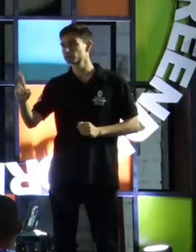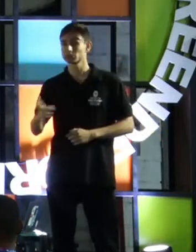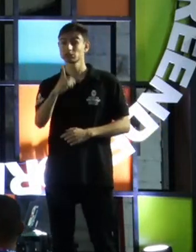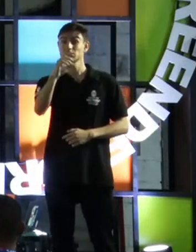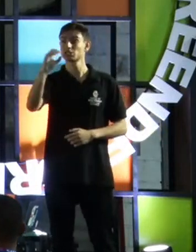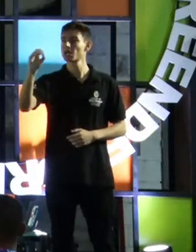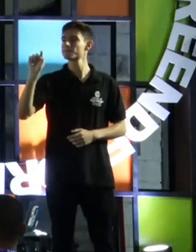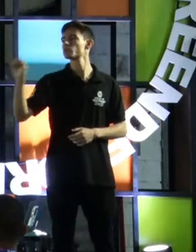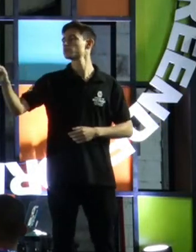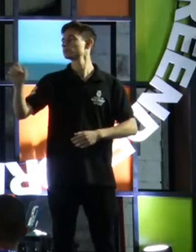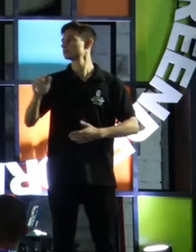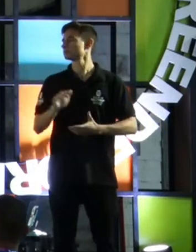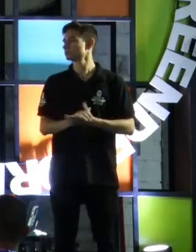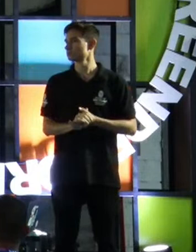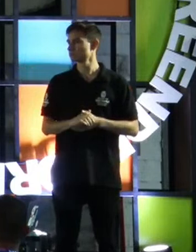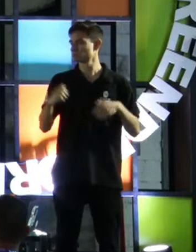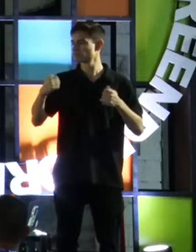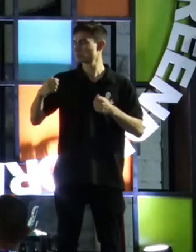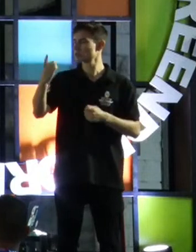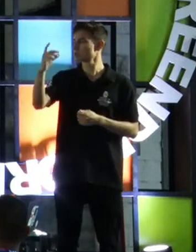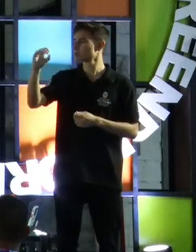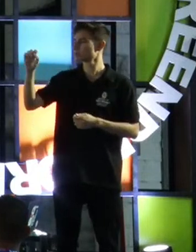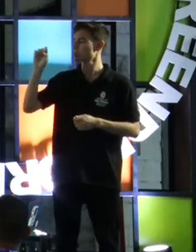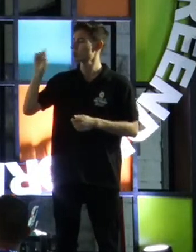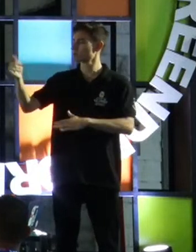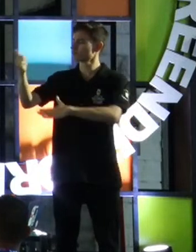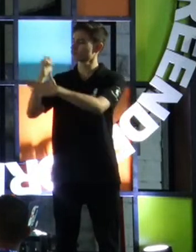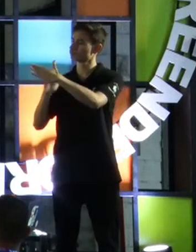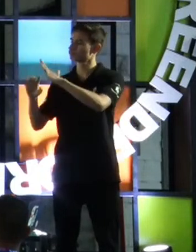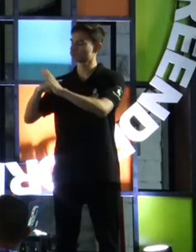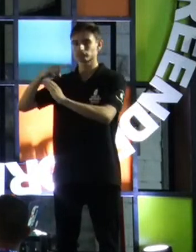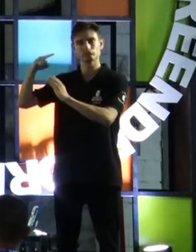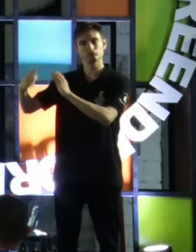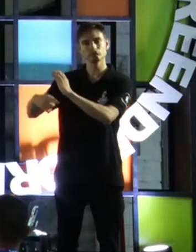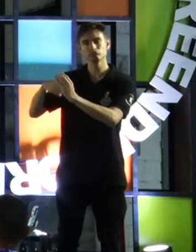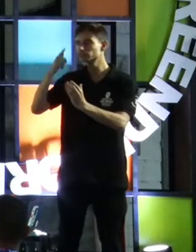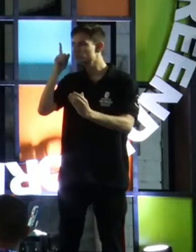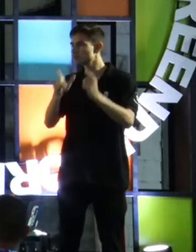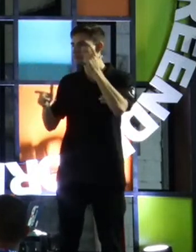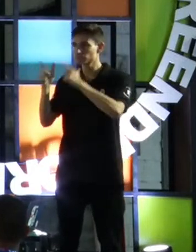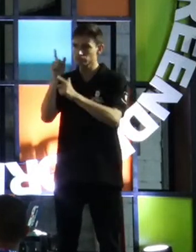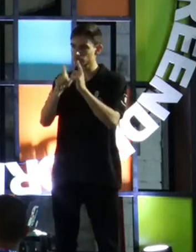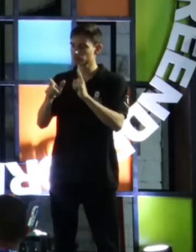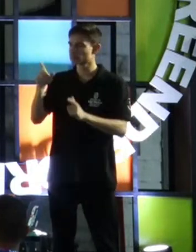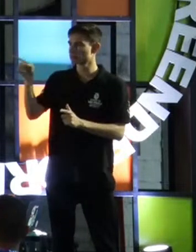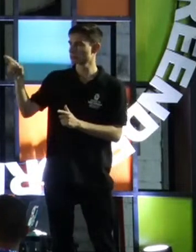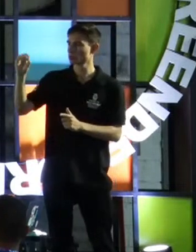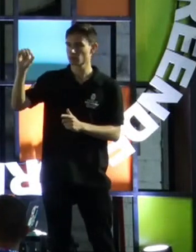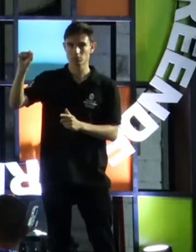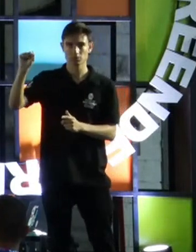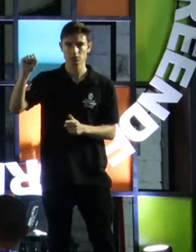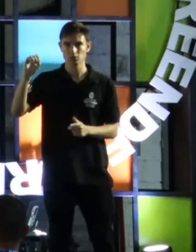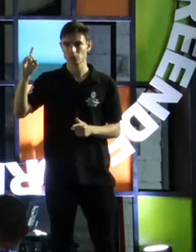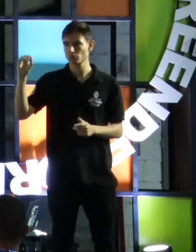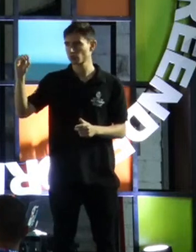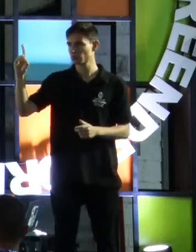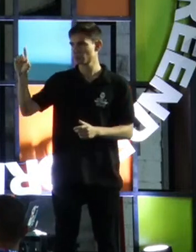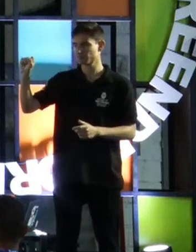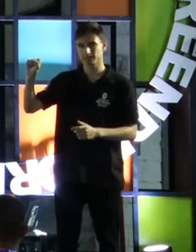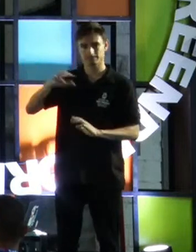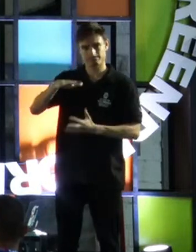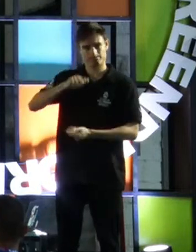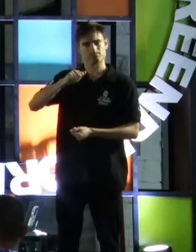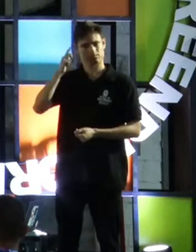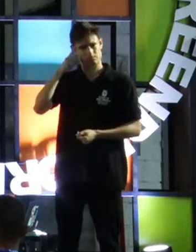mil. Precisa investir em 100 mil startups no mundo para resolver os 17 ODS. Ele, tá bom. Aí foi lá